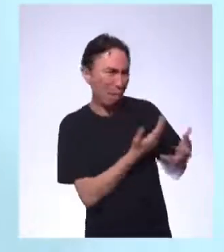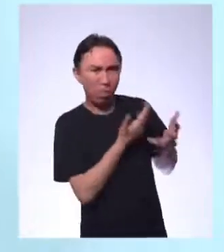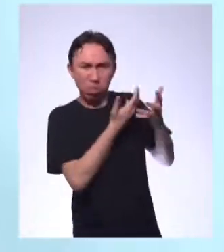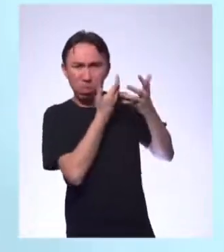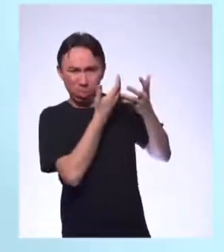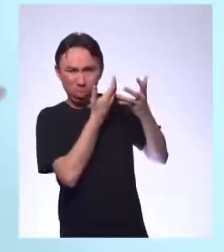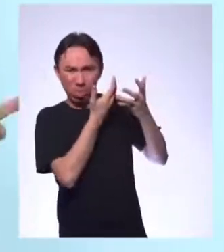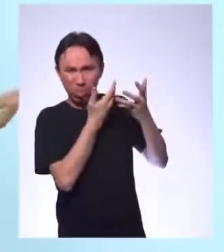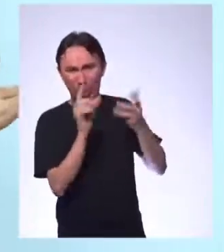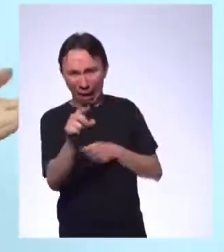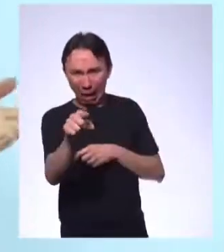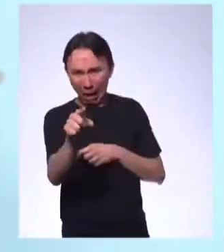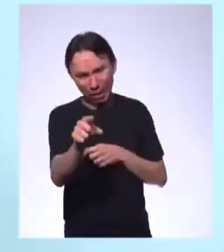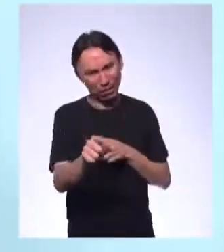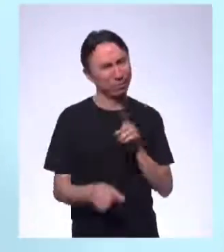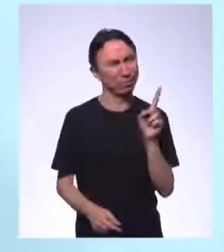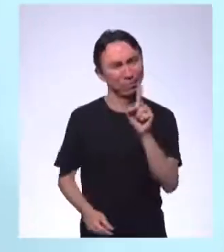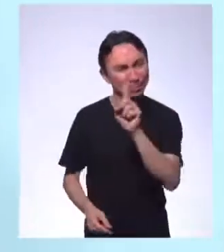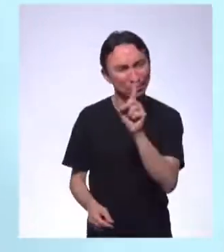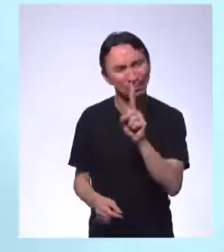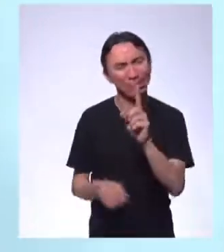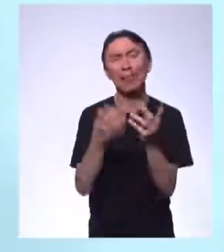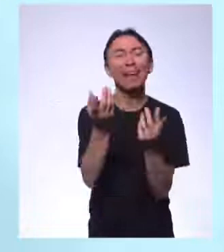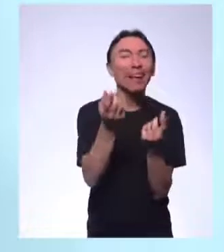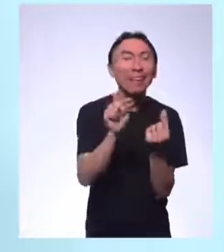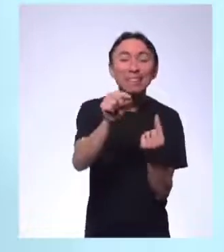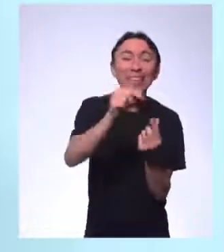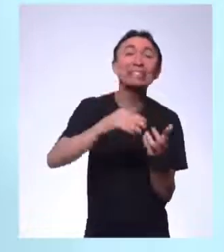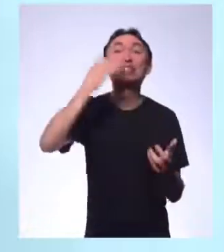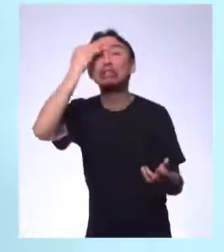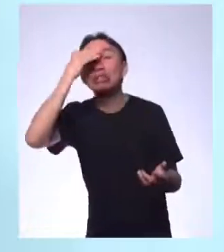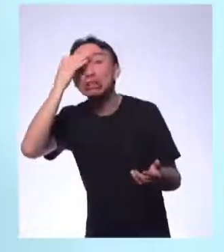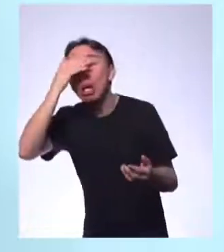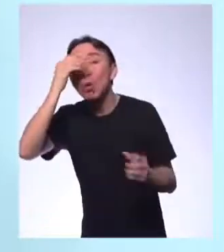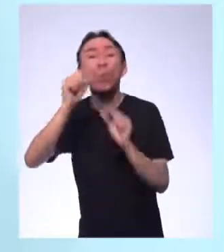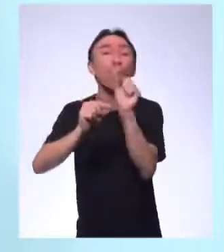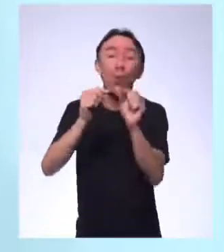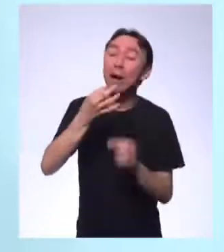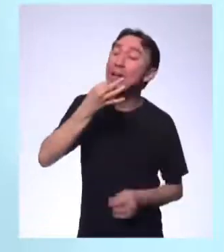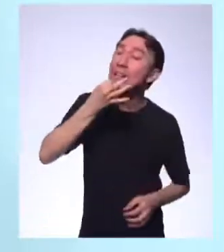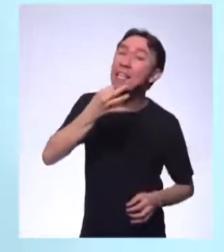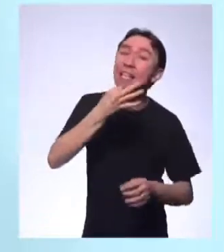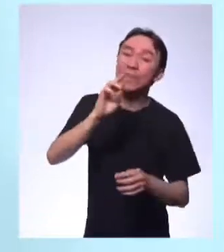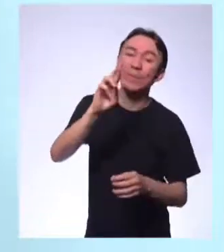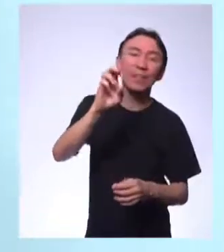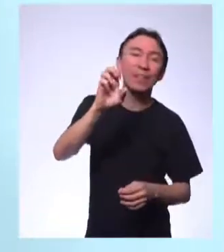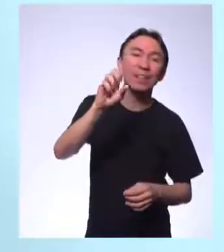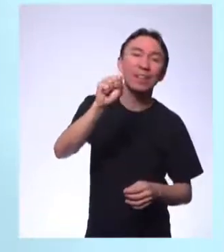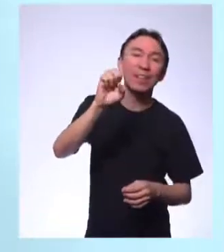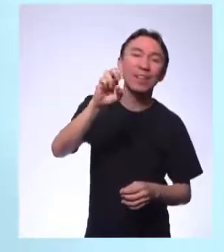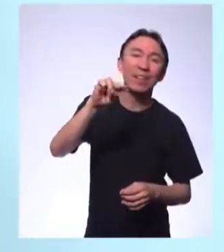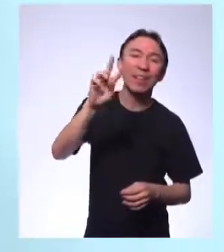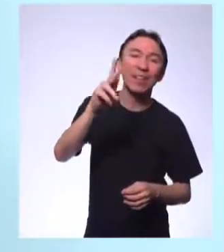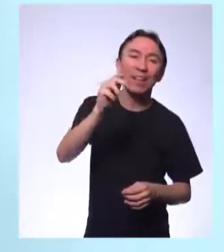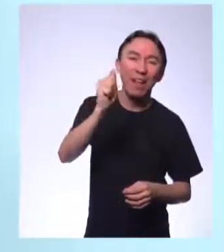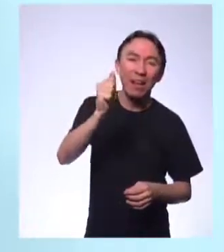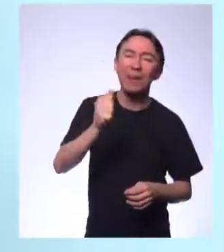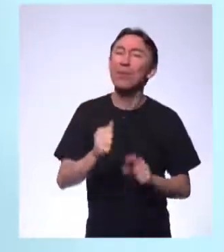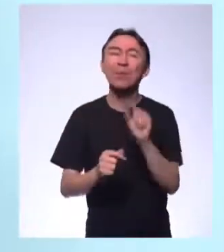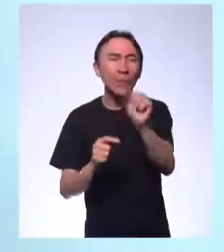ou B? Não é a intenção do caderno, é para você entender o que é a resenha. Então, a intenção é mesmo,